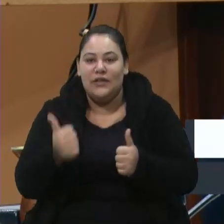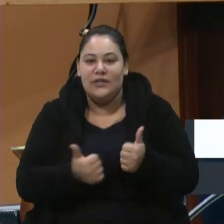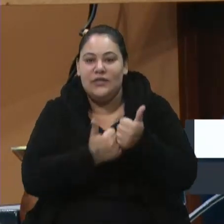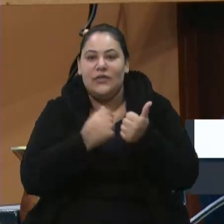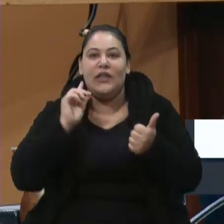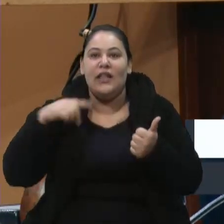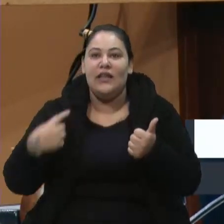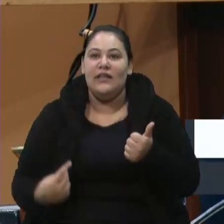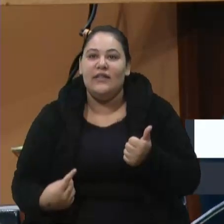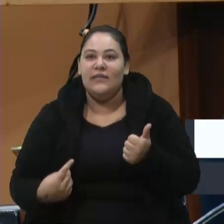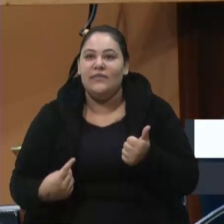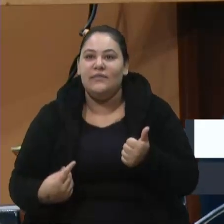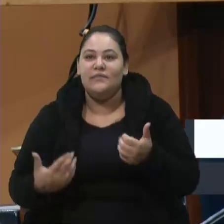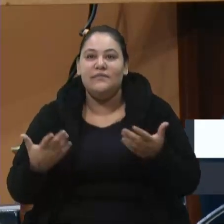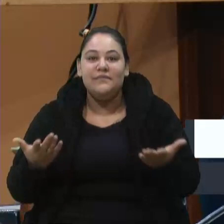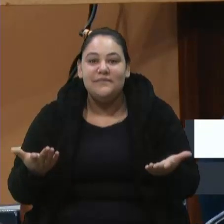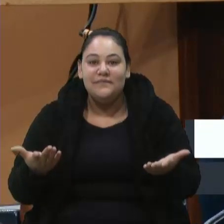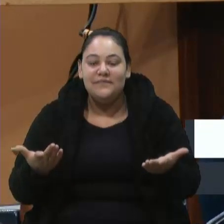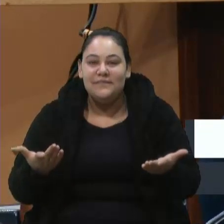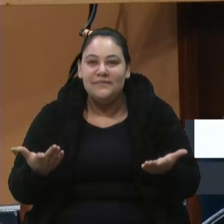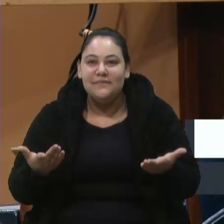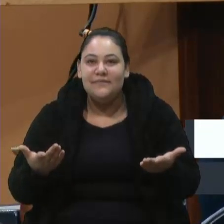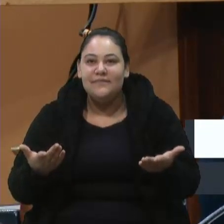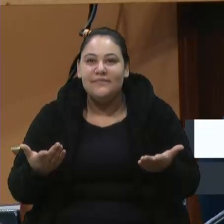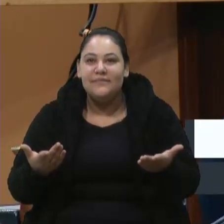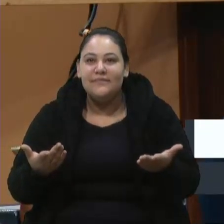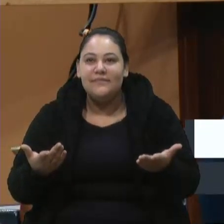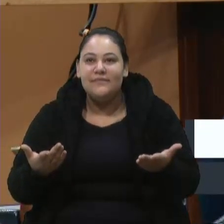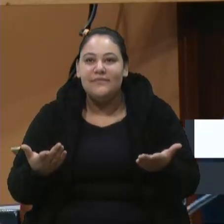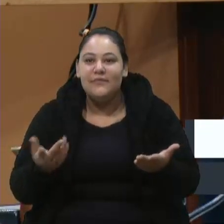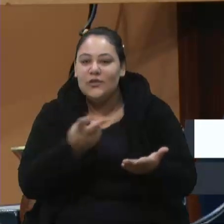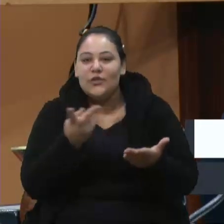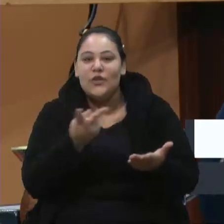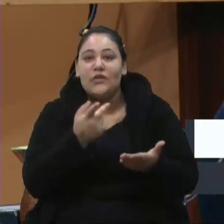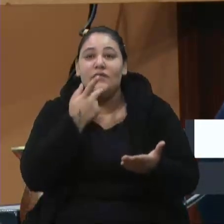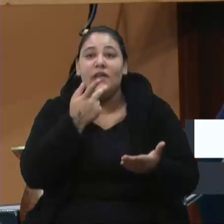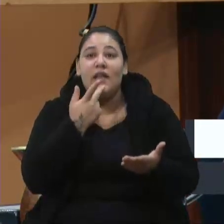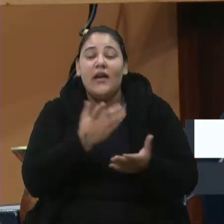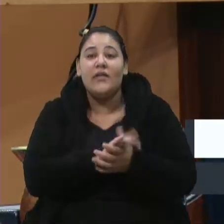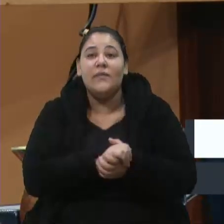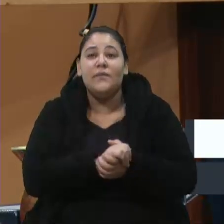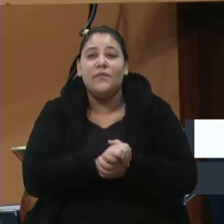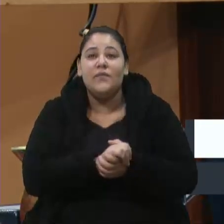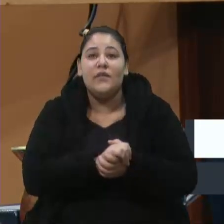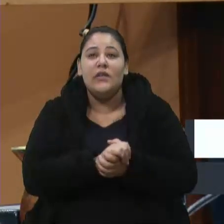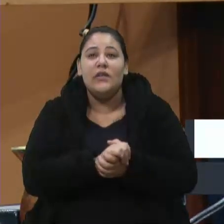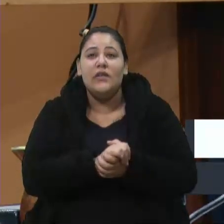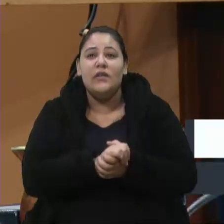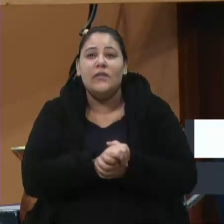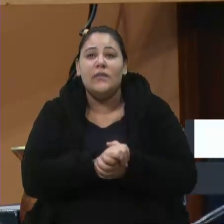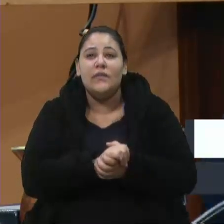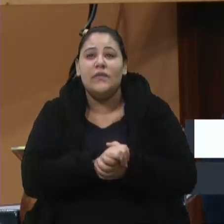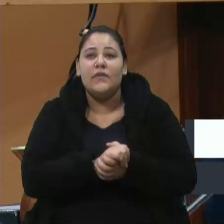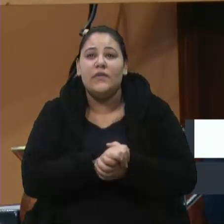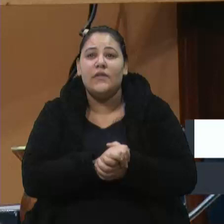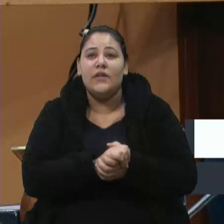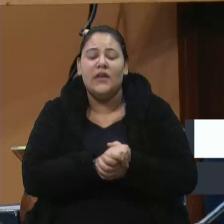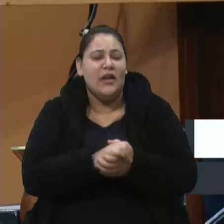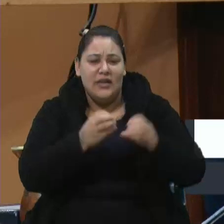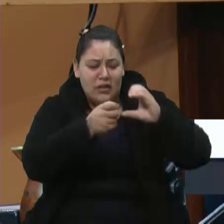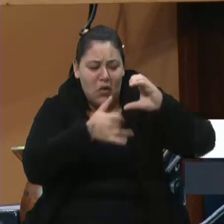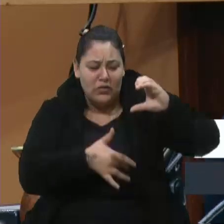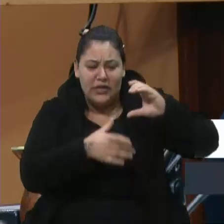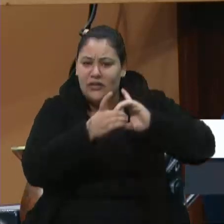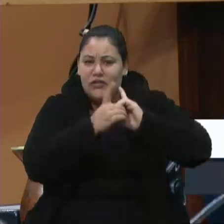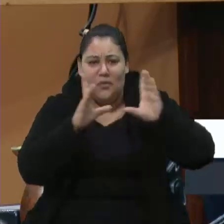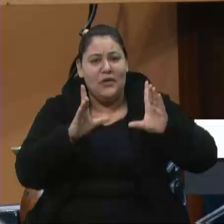Denise. Então, né? Os dois falaram. Mas assim ó, então, esse conceito de democracia, às vezes a gente